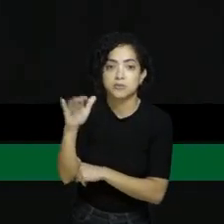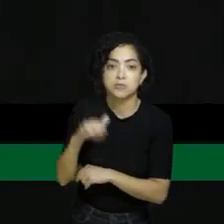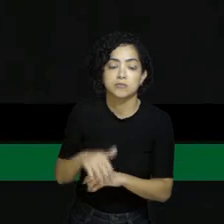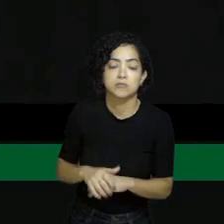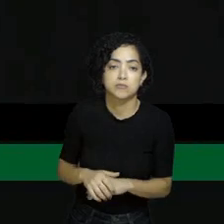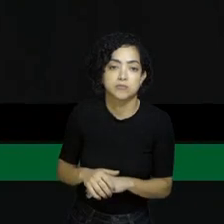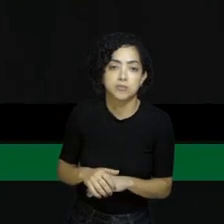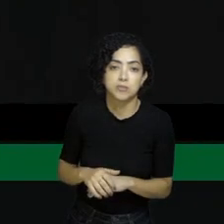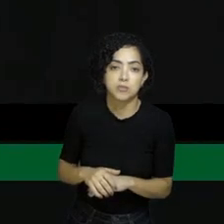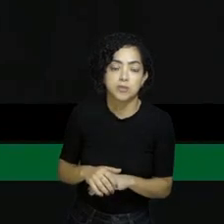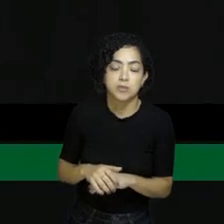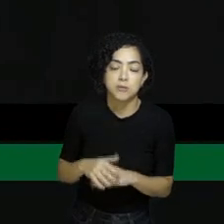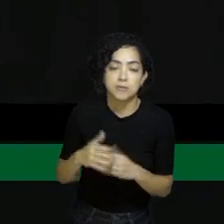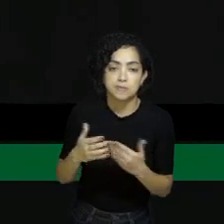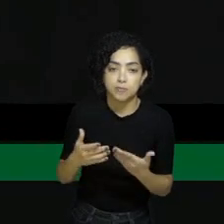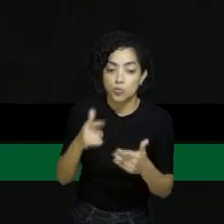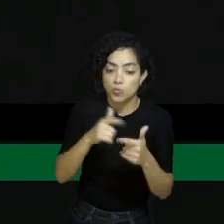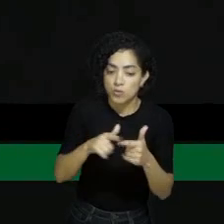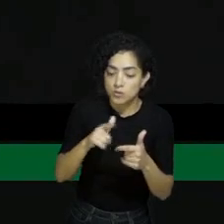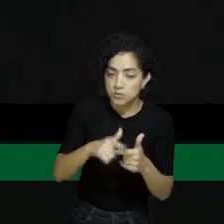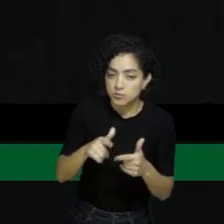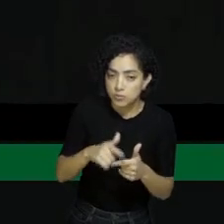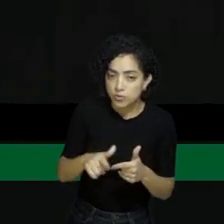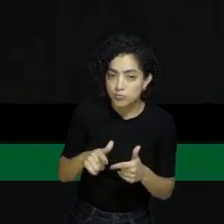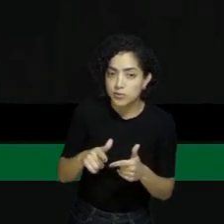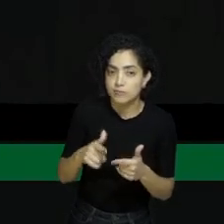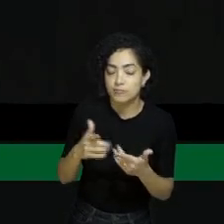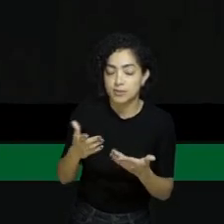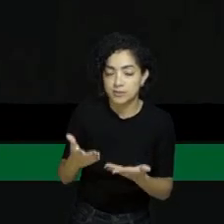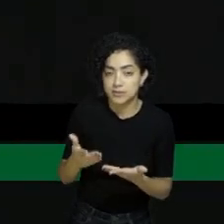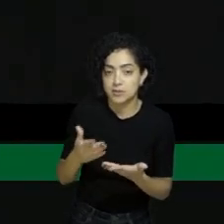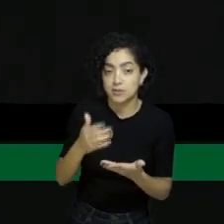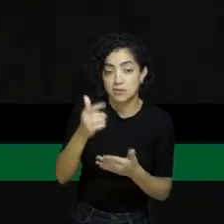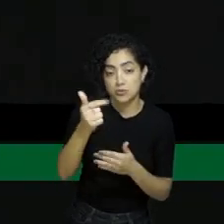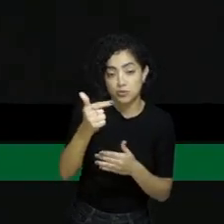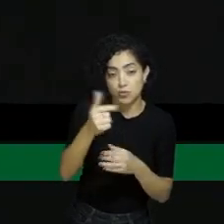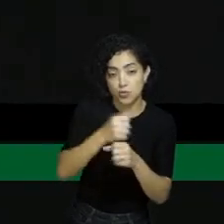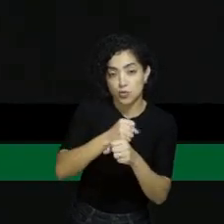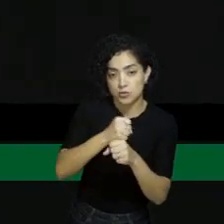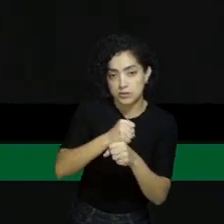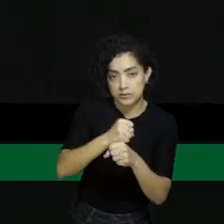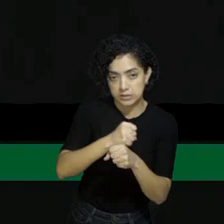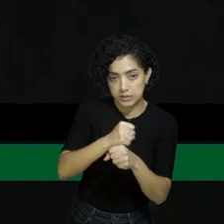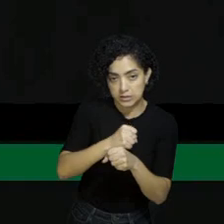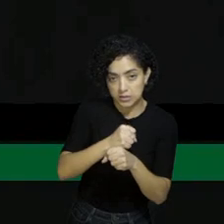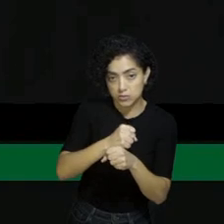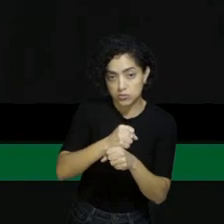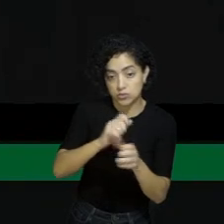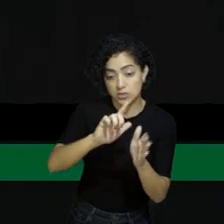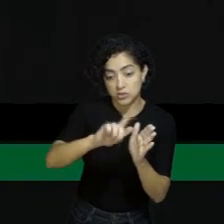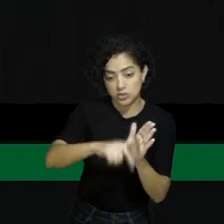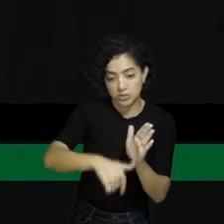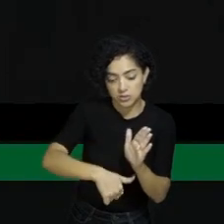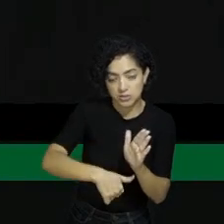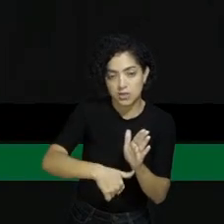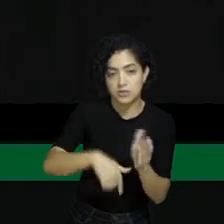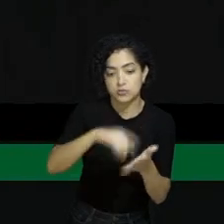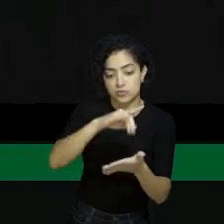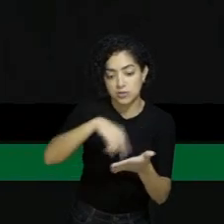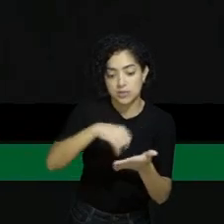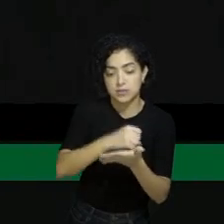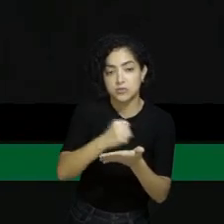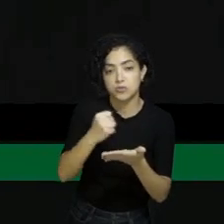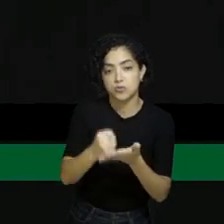tão defasados. Deputado Mário Mota, são 12 anos de atraso na homologação.